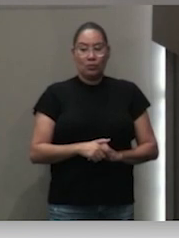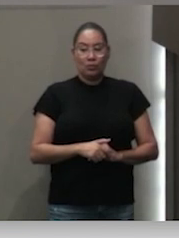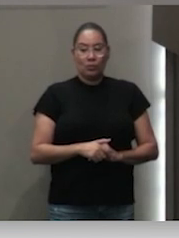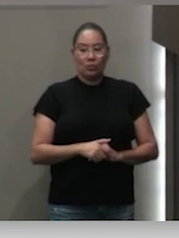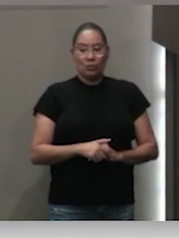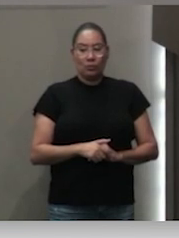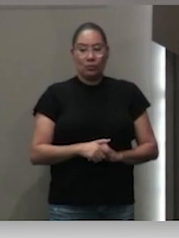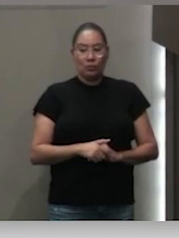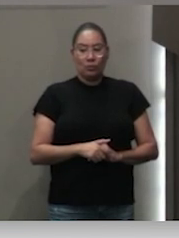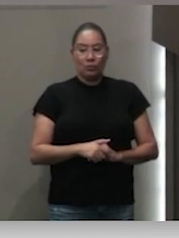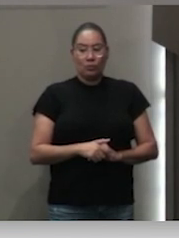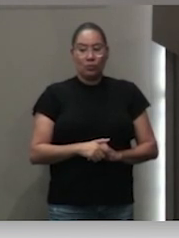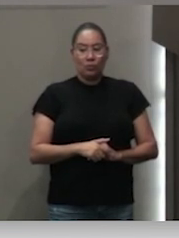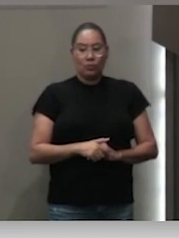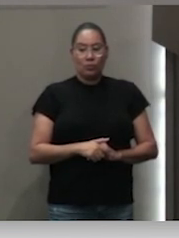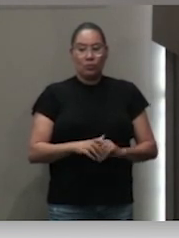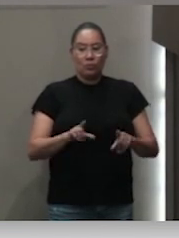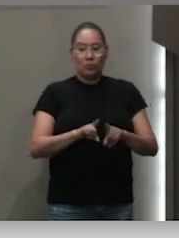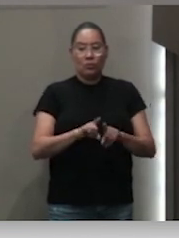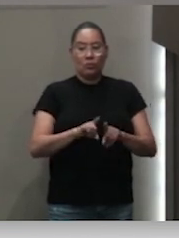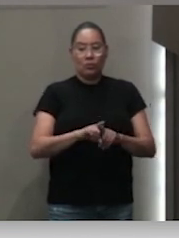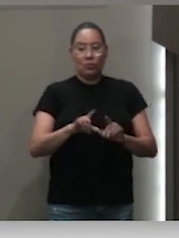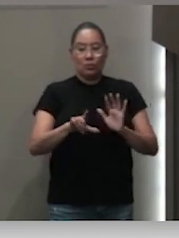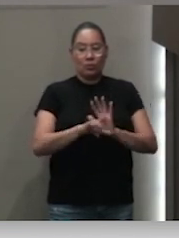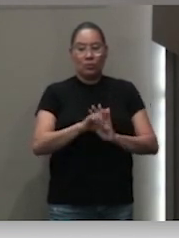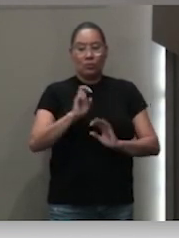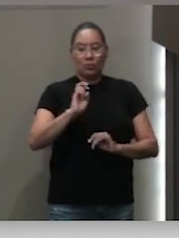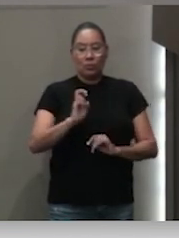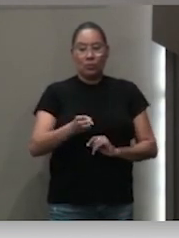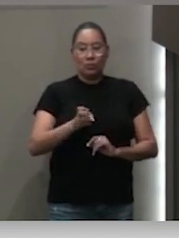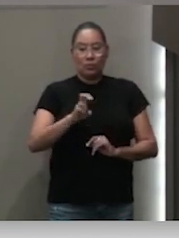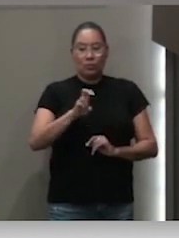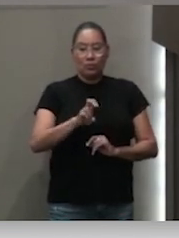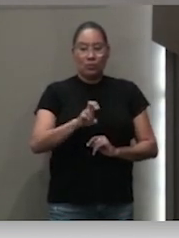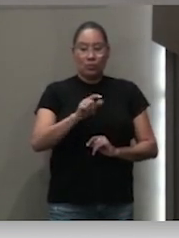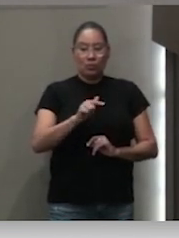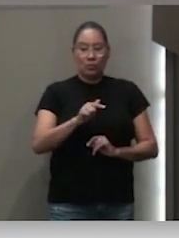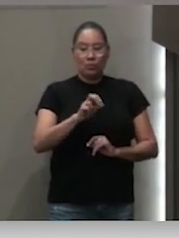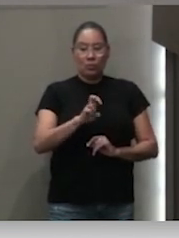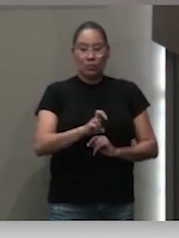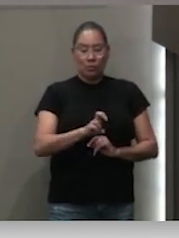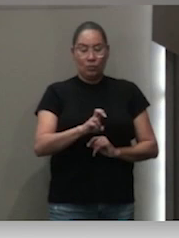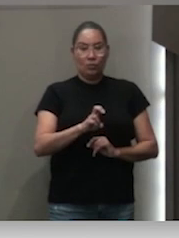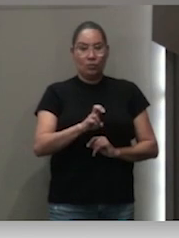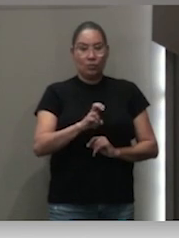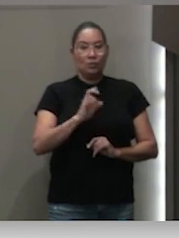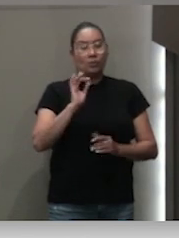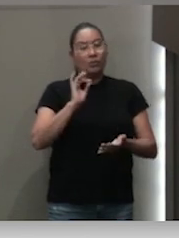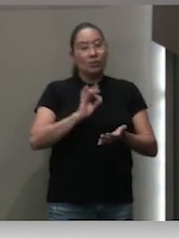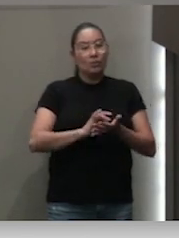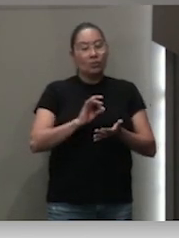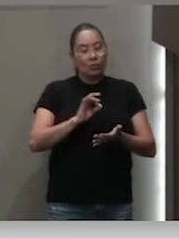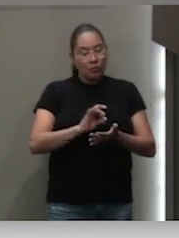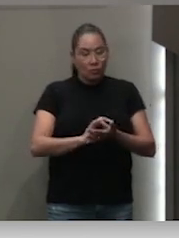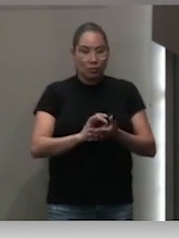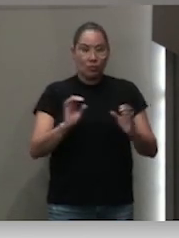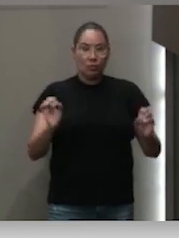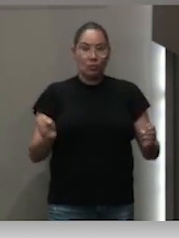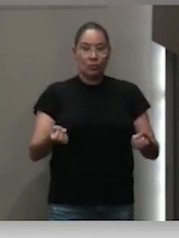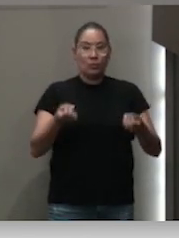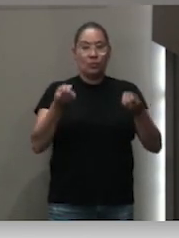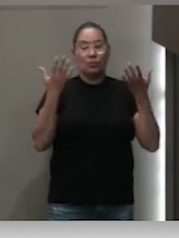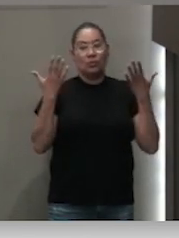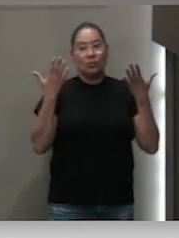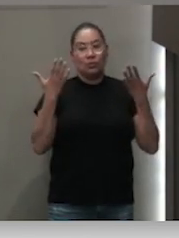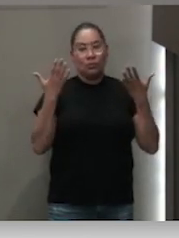a a a lei 5575 que declarou como bem integrante do patrimônio cultural de espaço fundo a festa